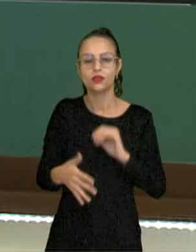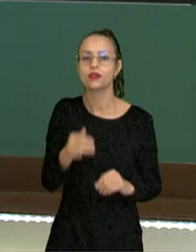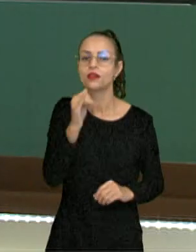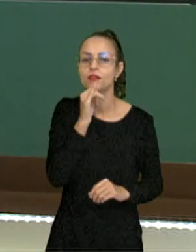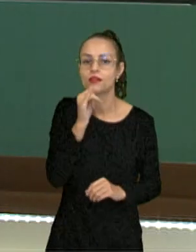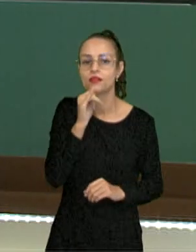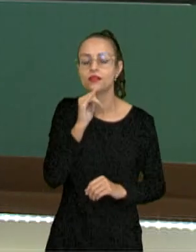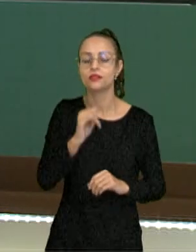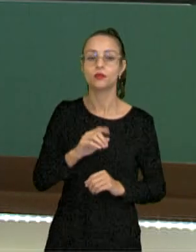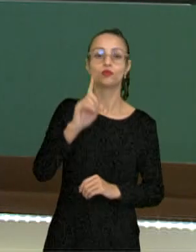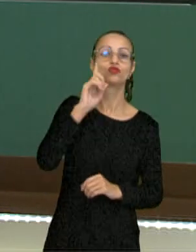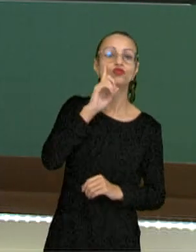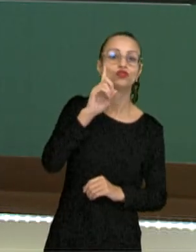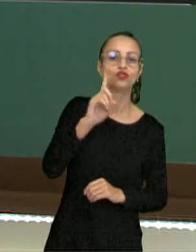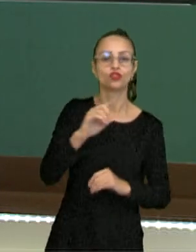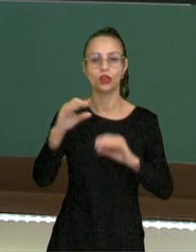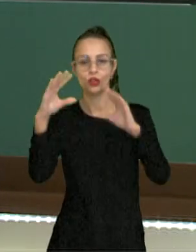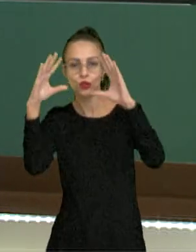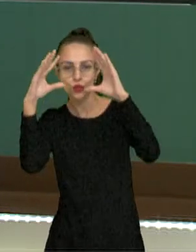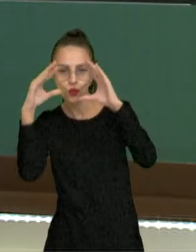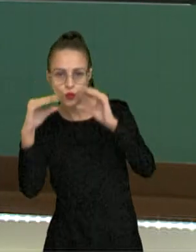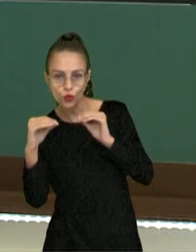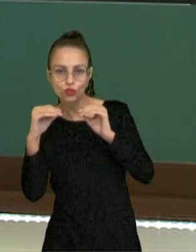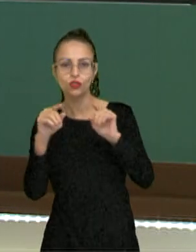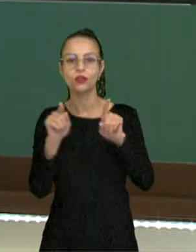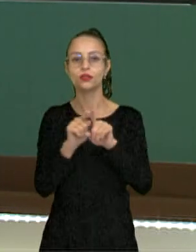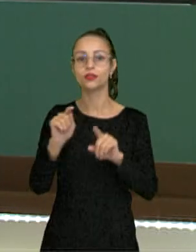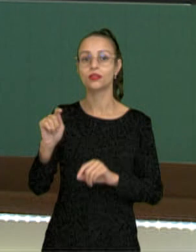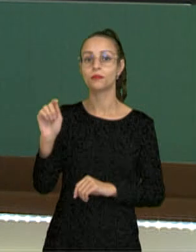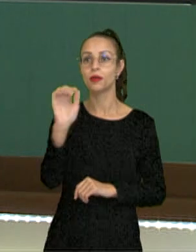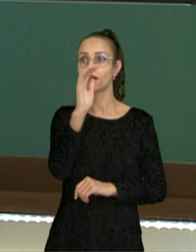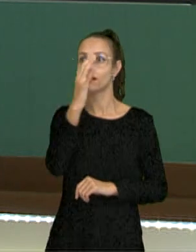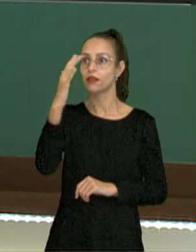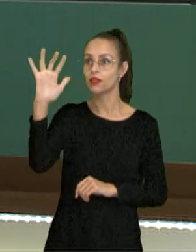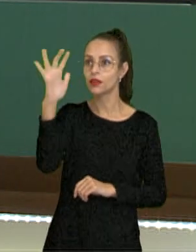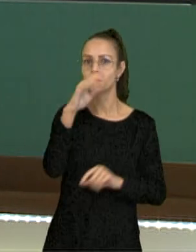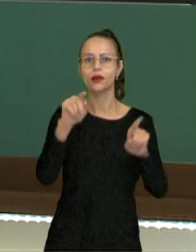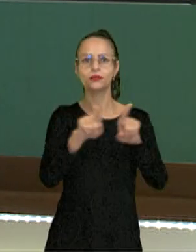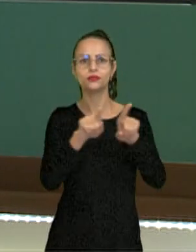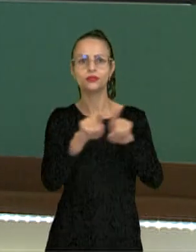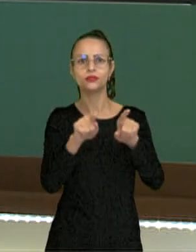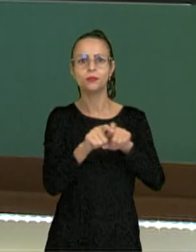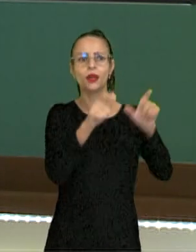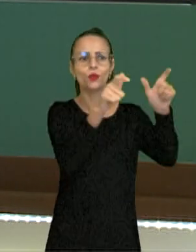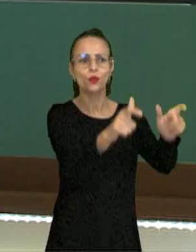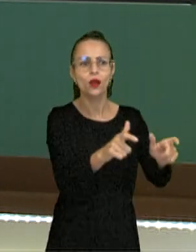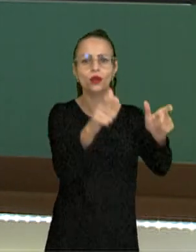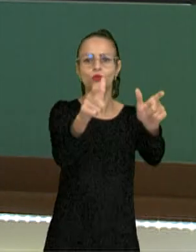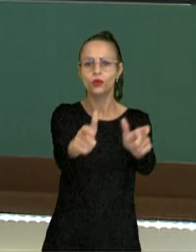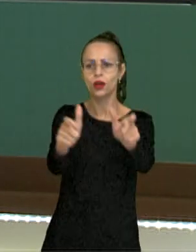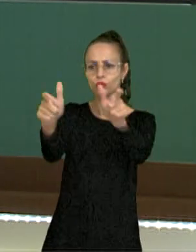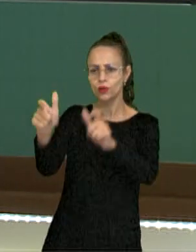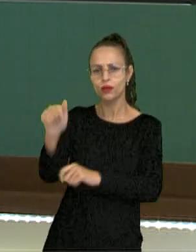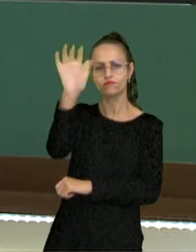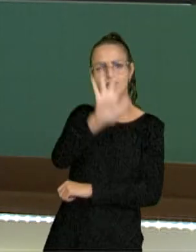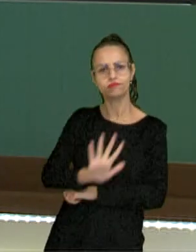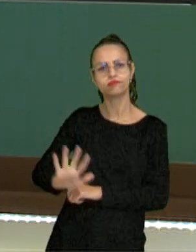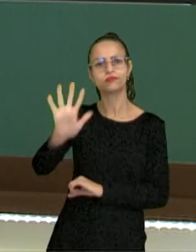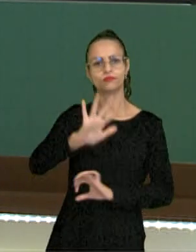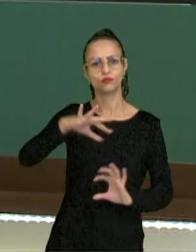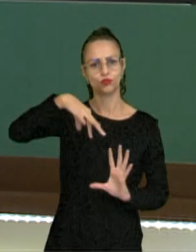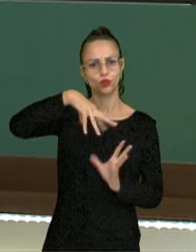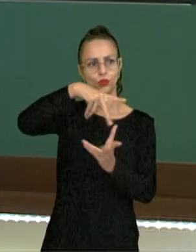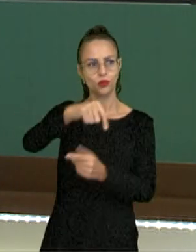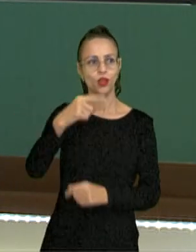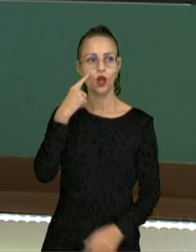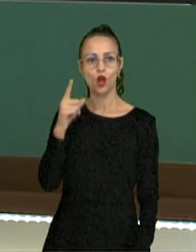dos dias e noites, o clima e as paisagens do planeta. Então, já coloquei aqui na nossa animação essa ideia da